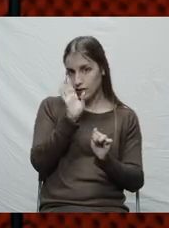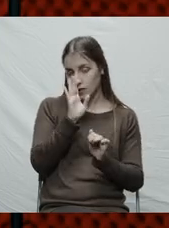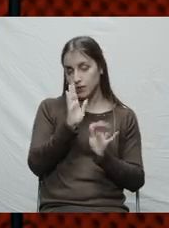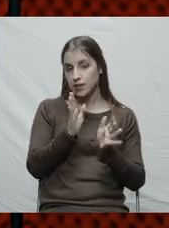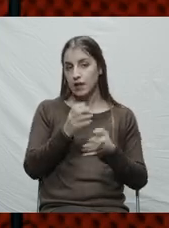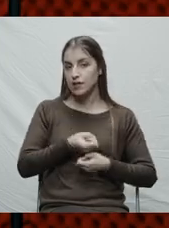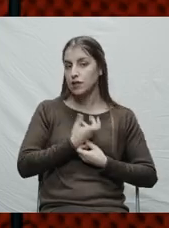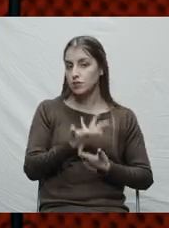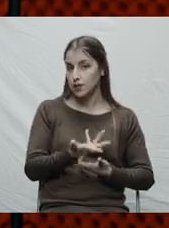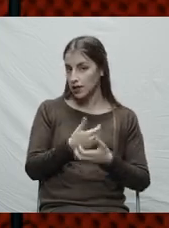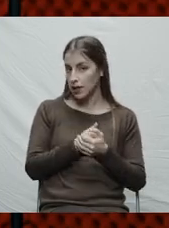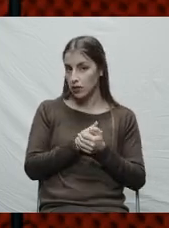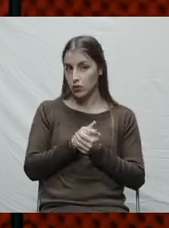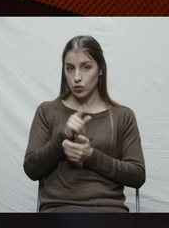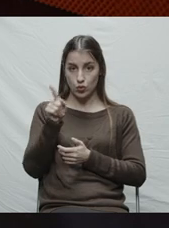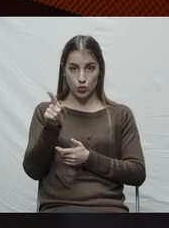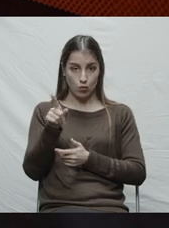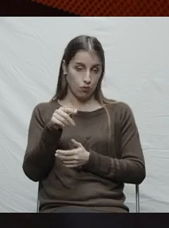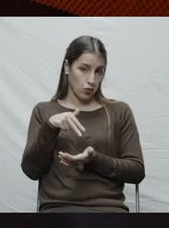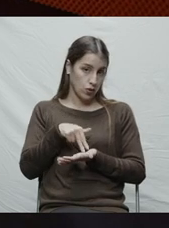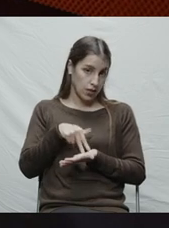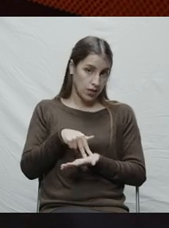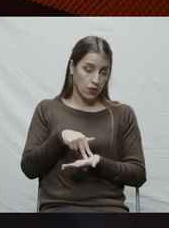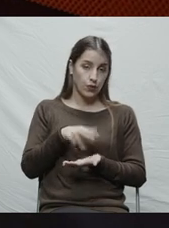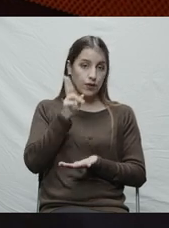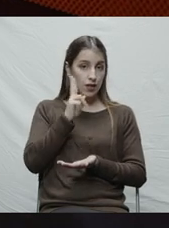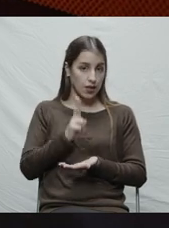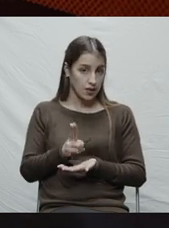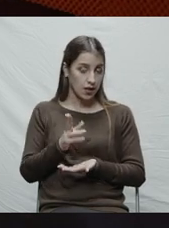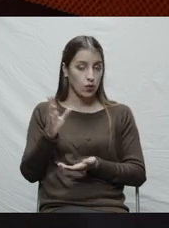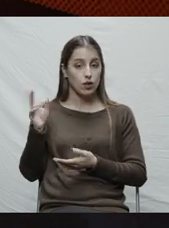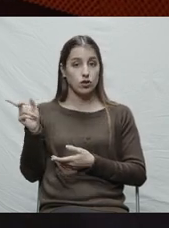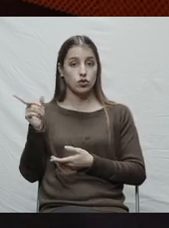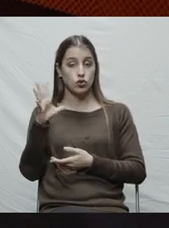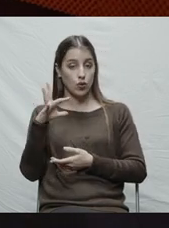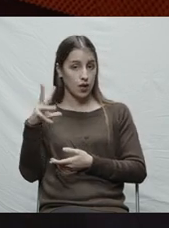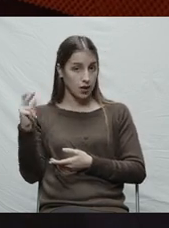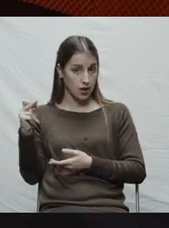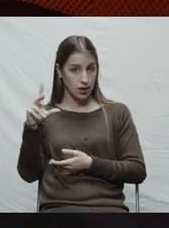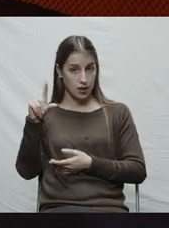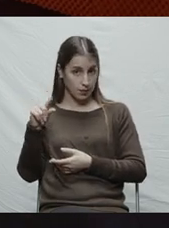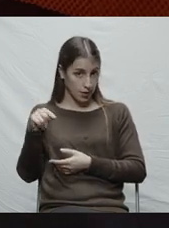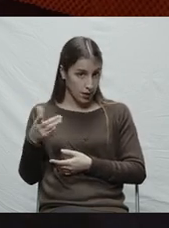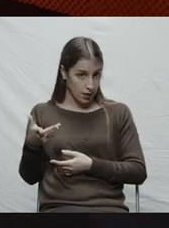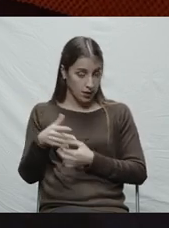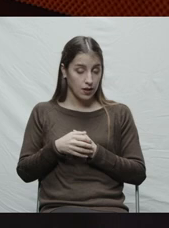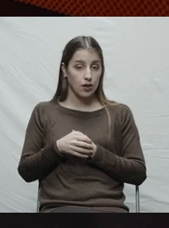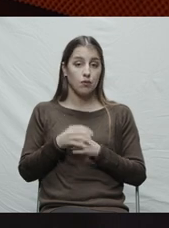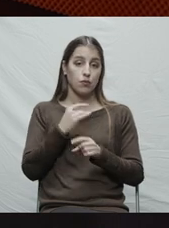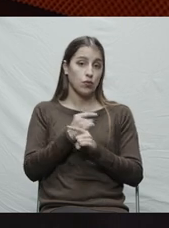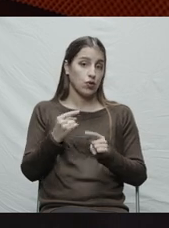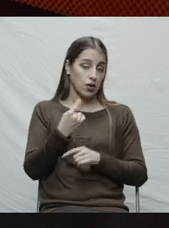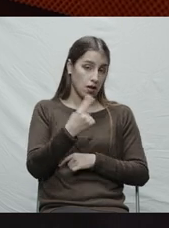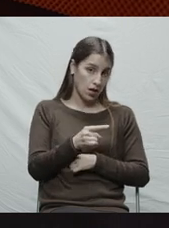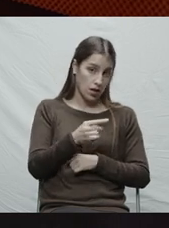tu estás com uma posição de direção, de encenação. A Joana também, de certa forma, não é? Porque há